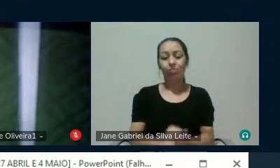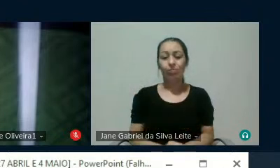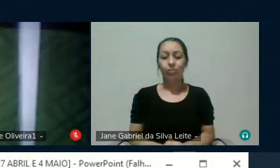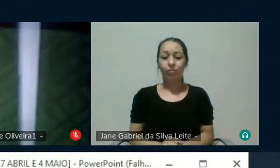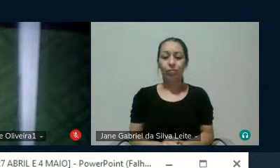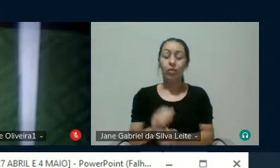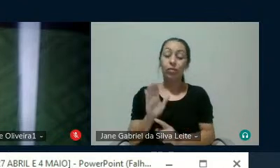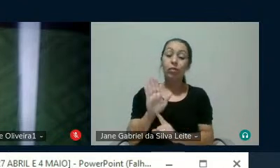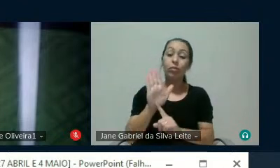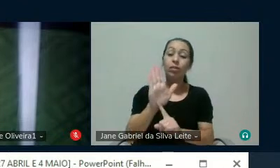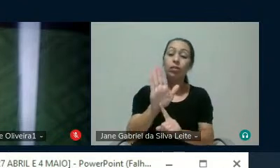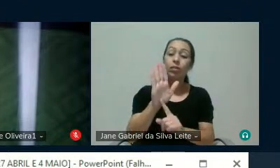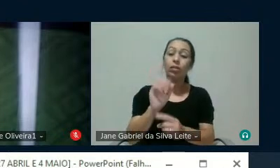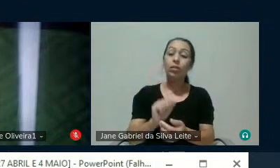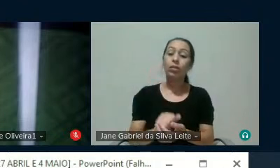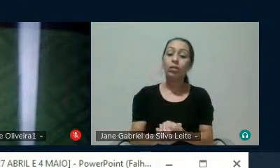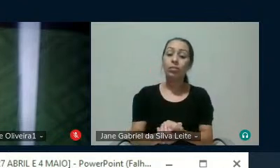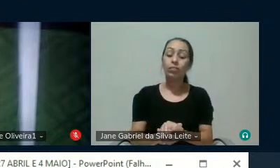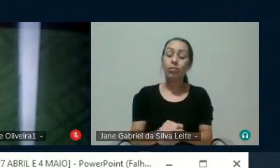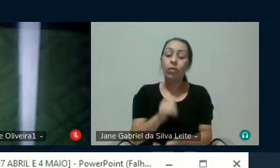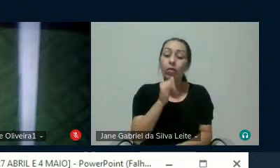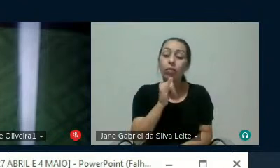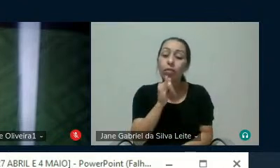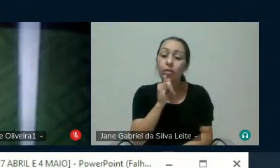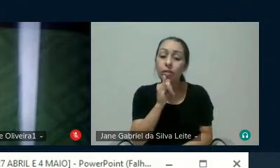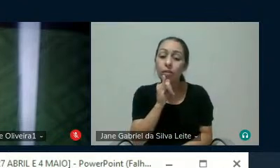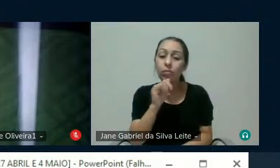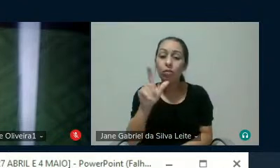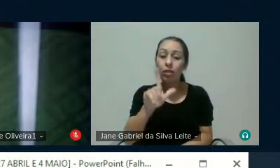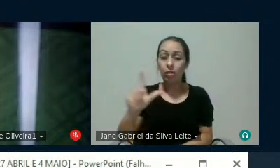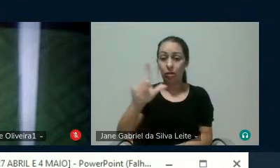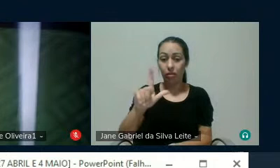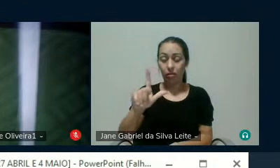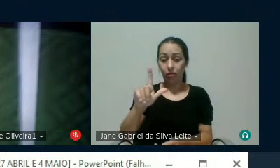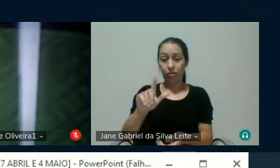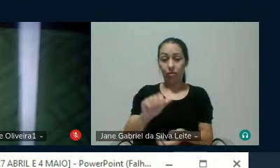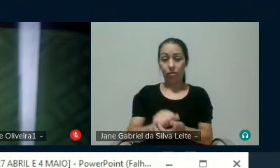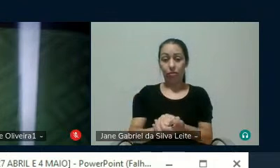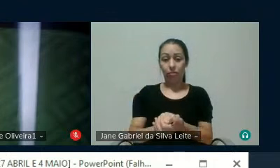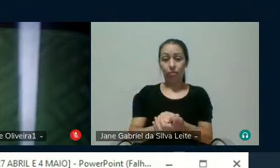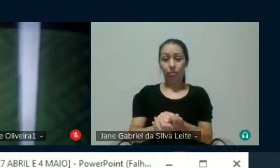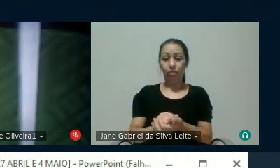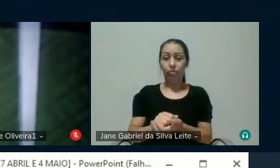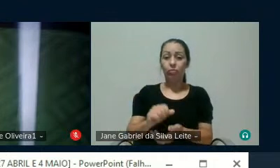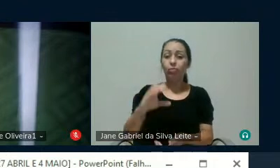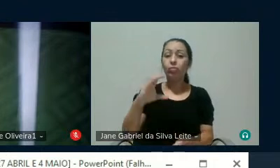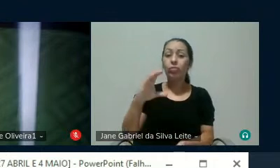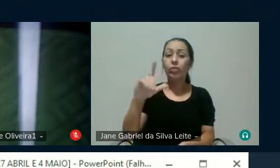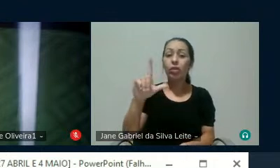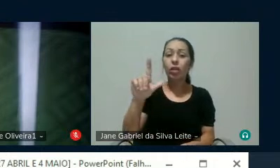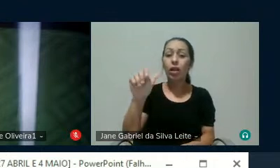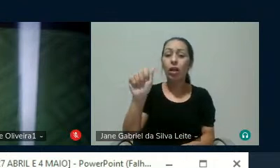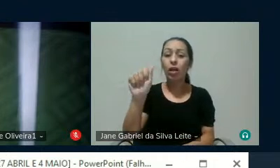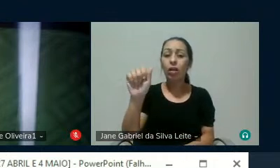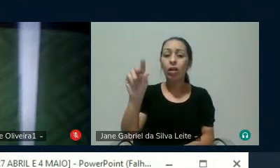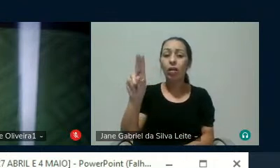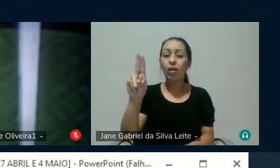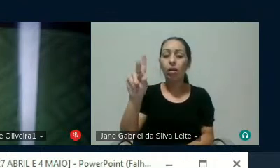então, a exemplo dessa literatura, eu trago o Cláudio Mourão no lançamento do seu